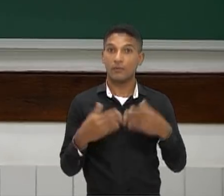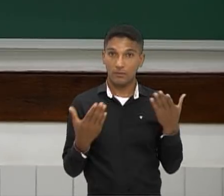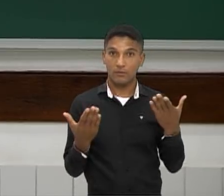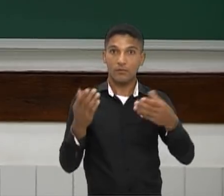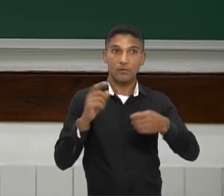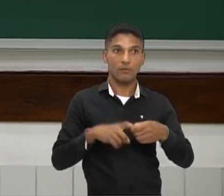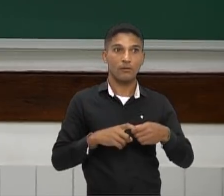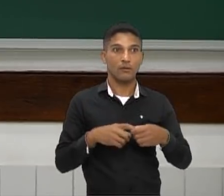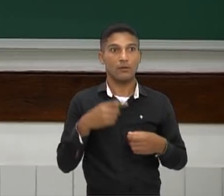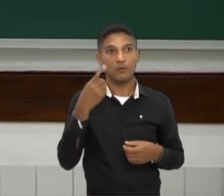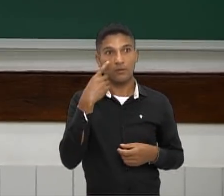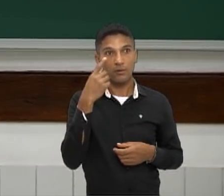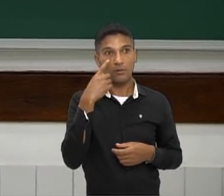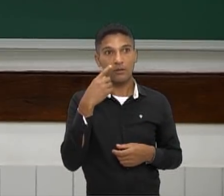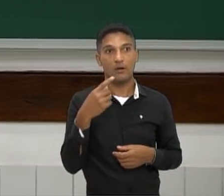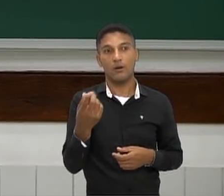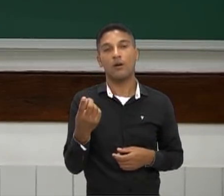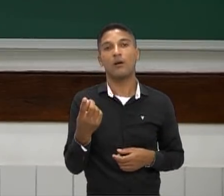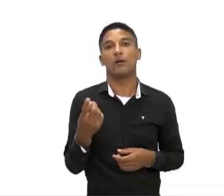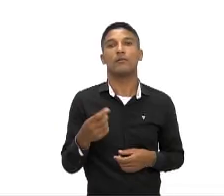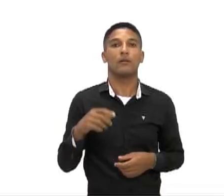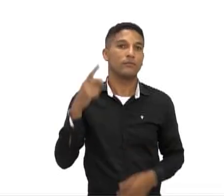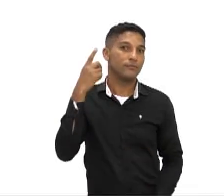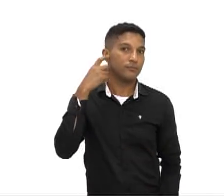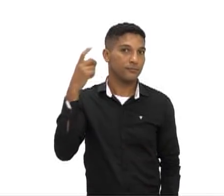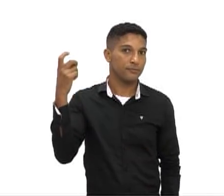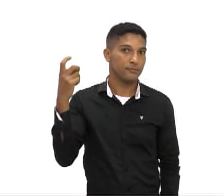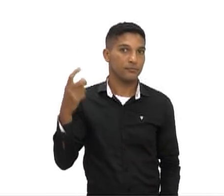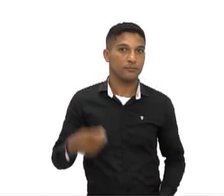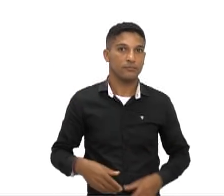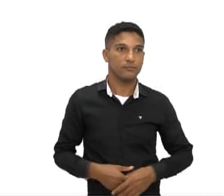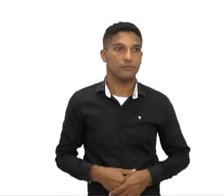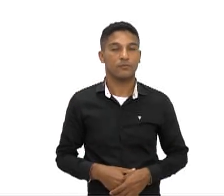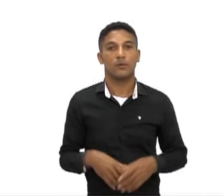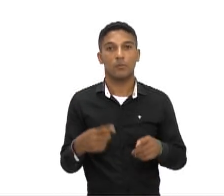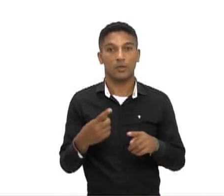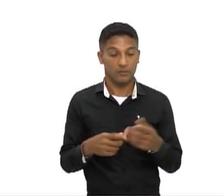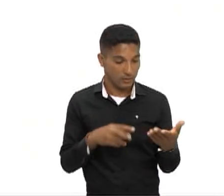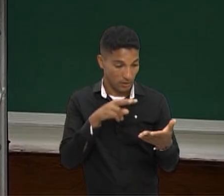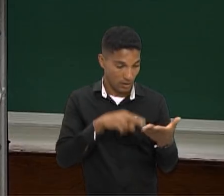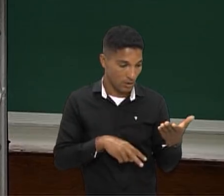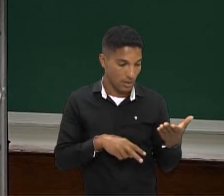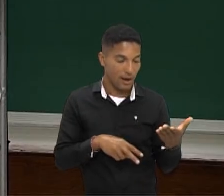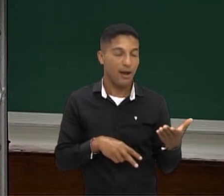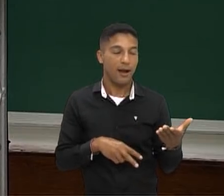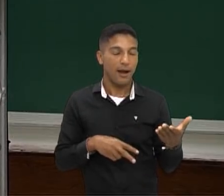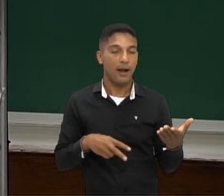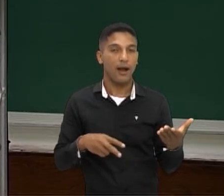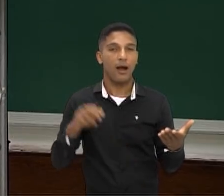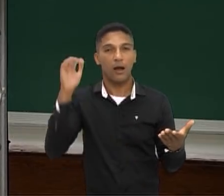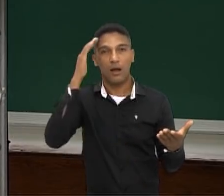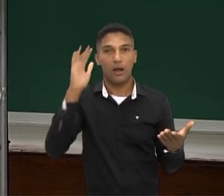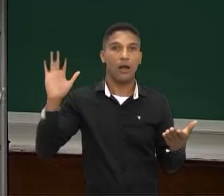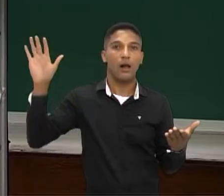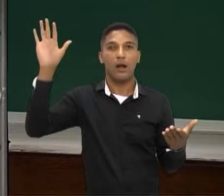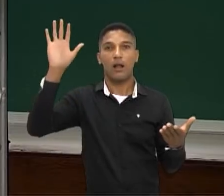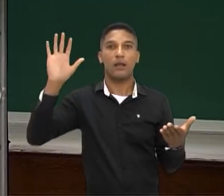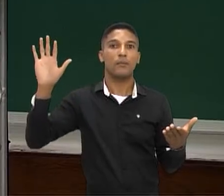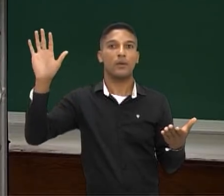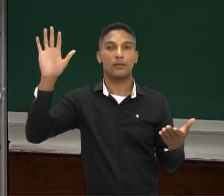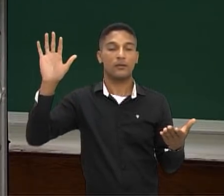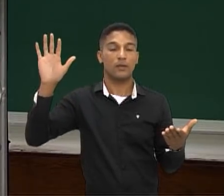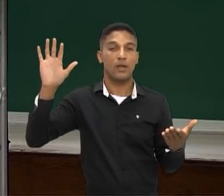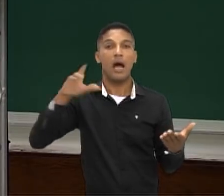Retornando então, galera, olha lá, quem marcou a letra D, né, que aqui mexe mais com a audição, né, quando você tem